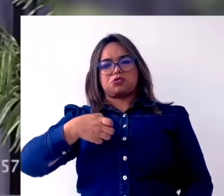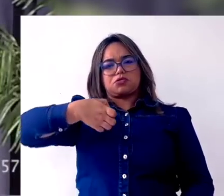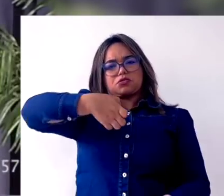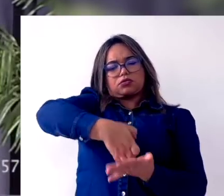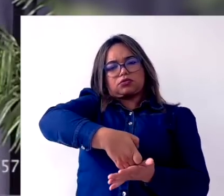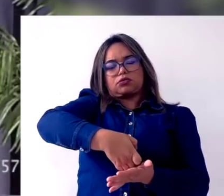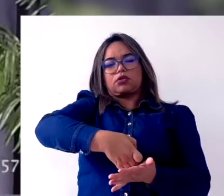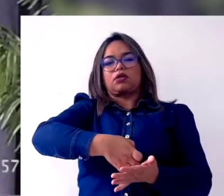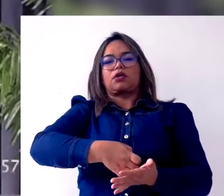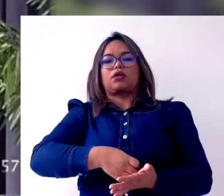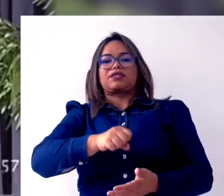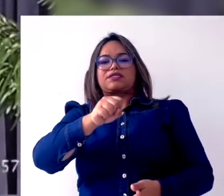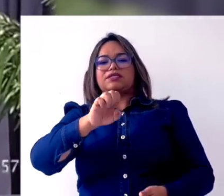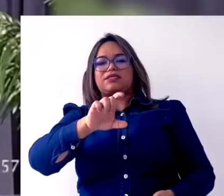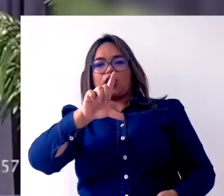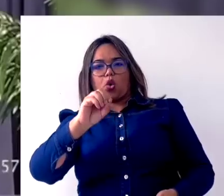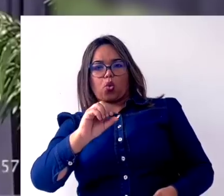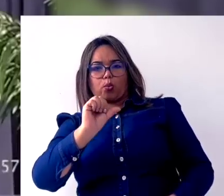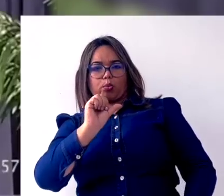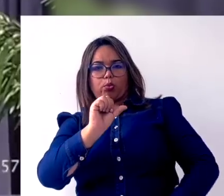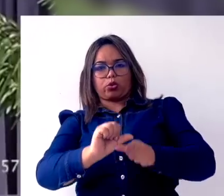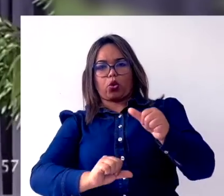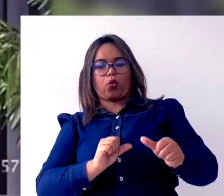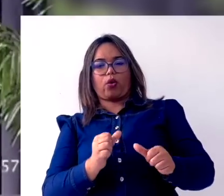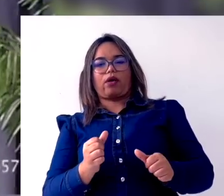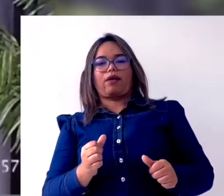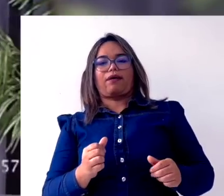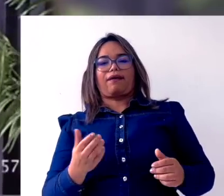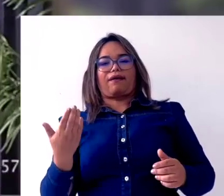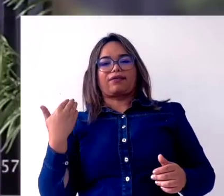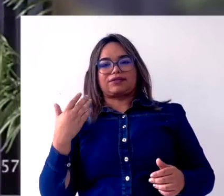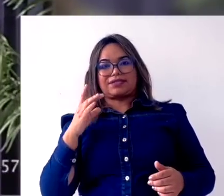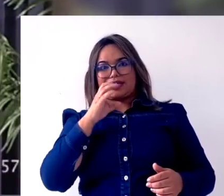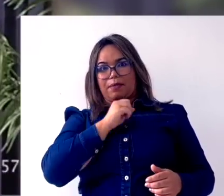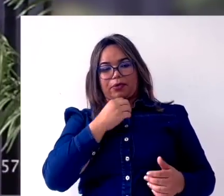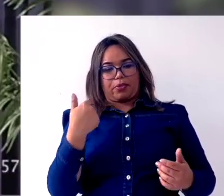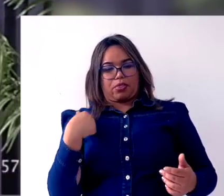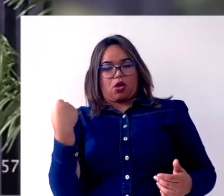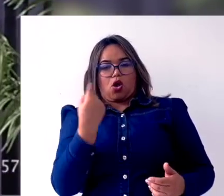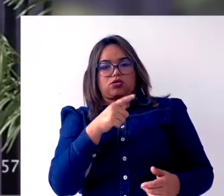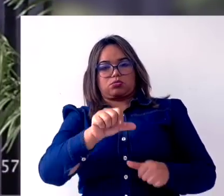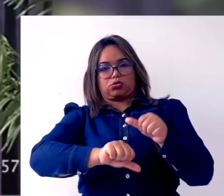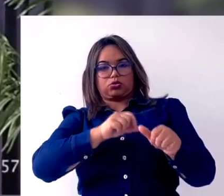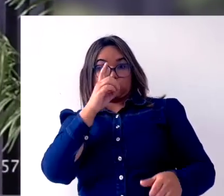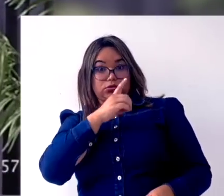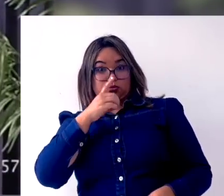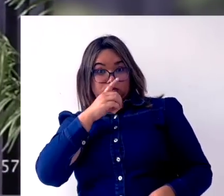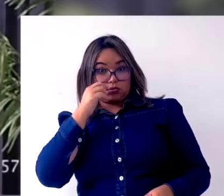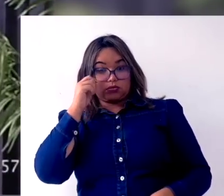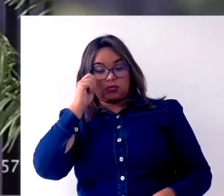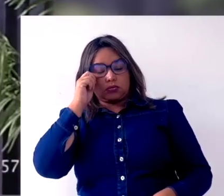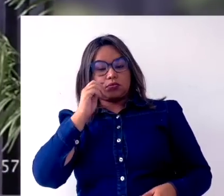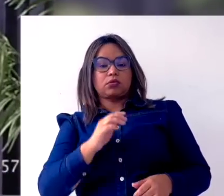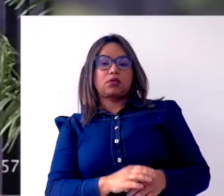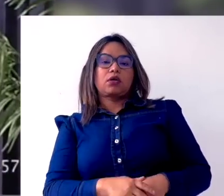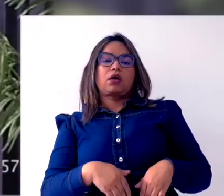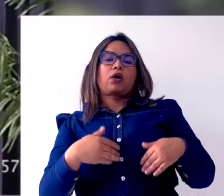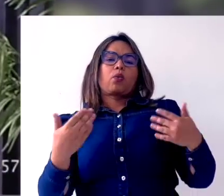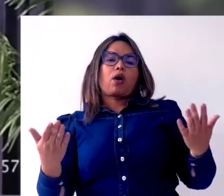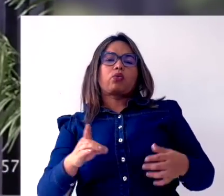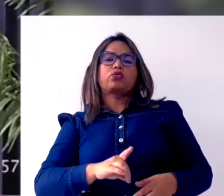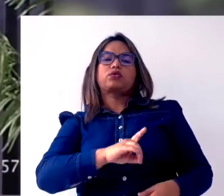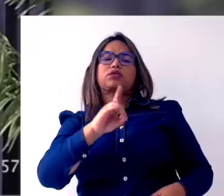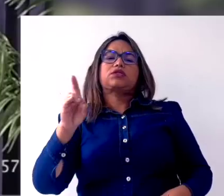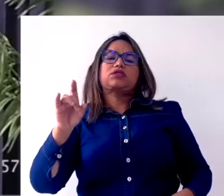selo foi que mudou o dia de adoração. Por falar nisso, qual é o Dia Internacional